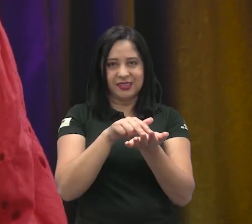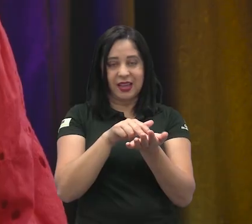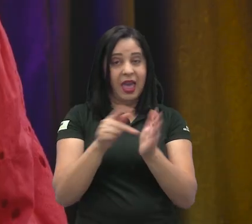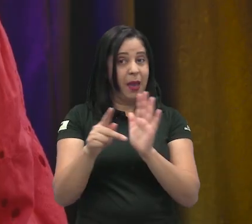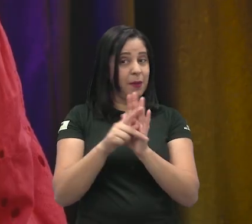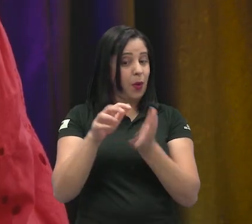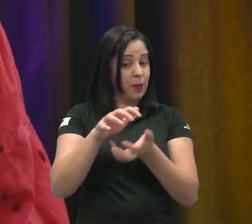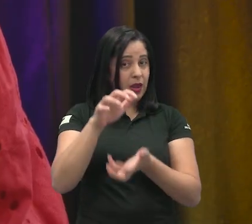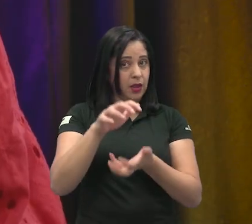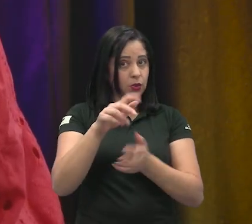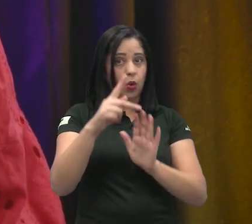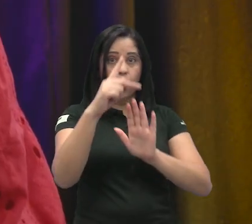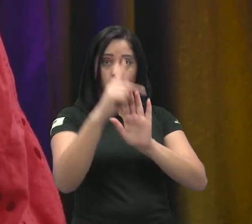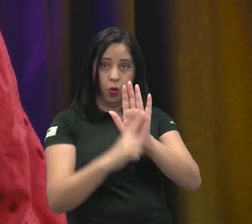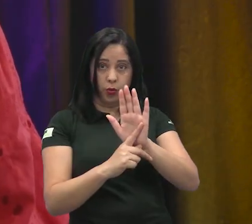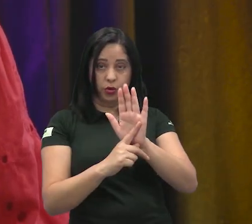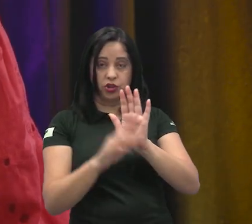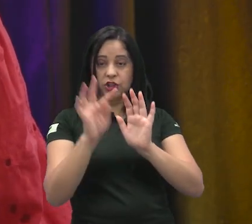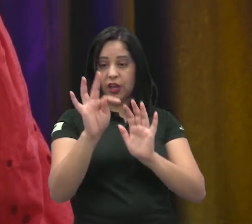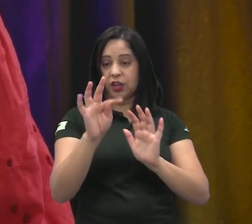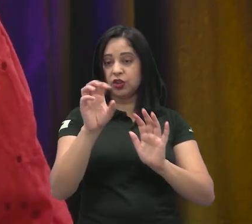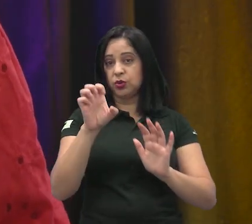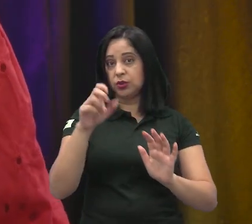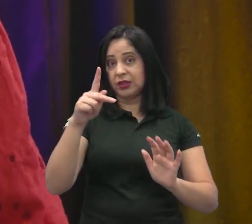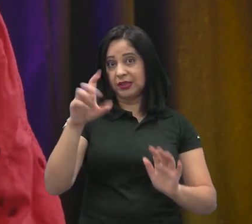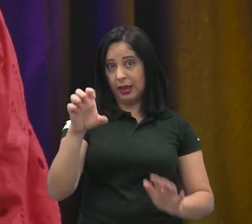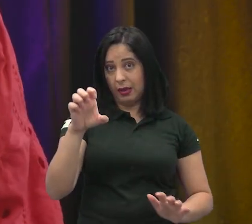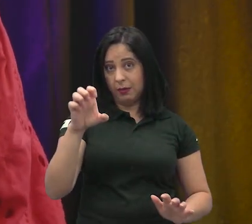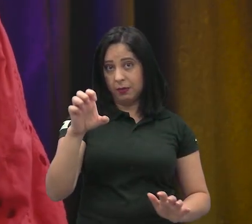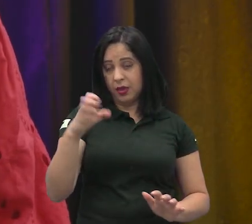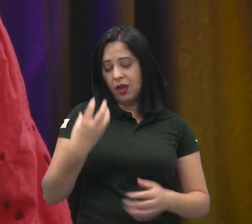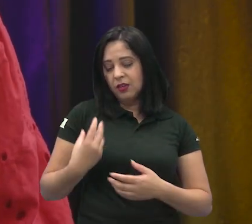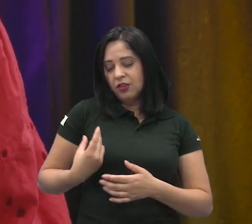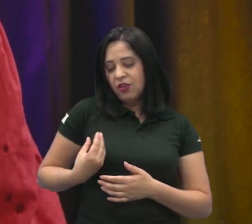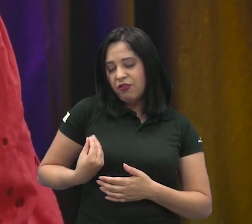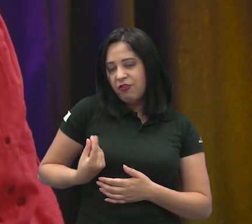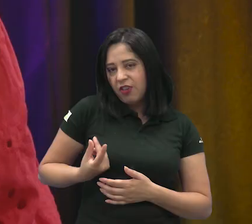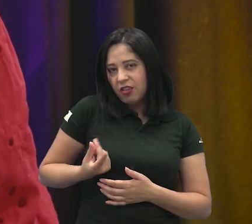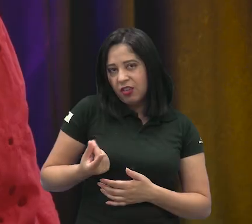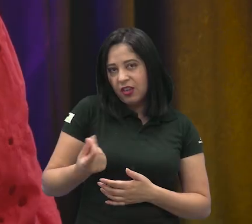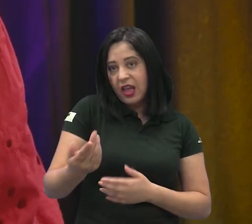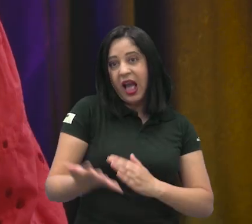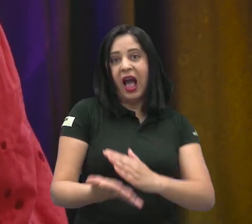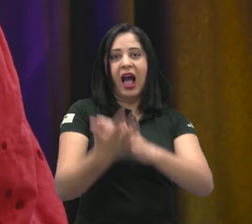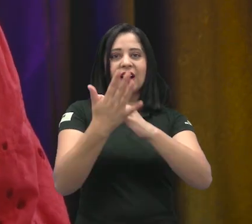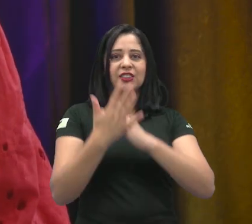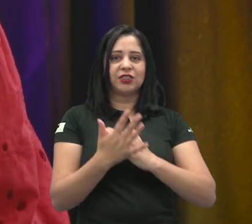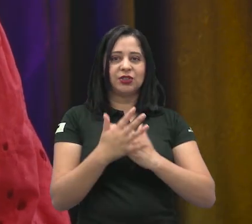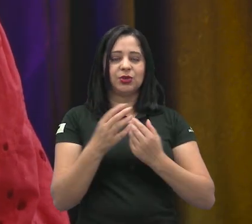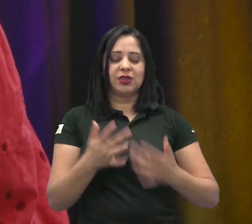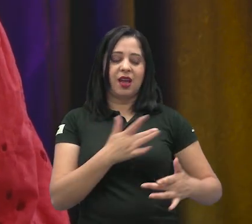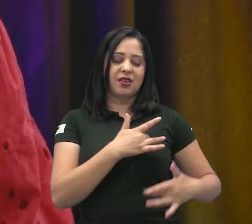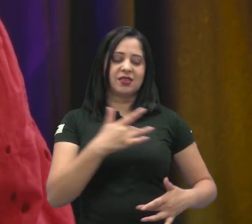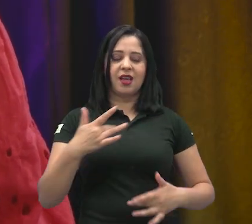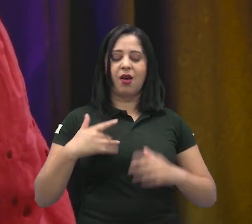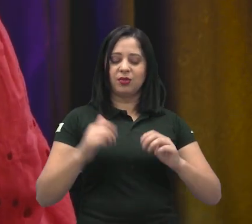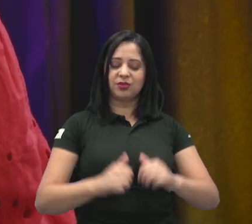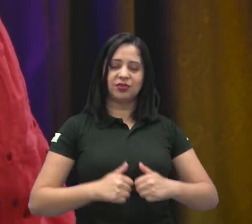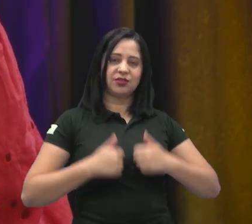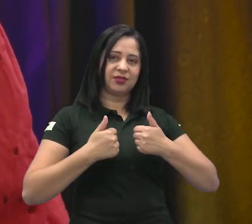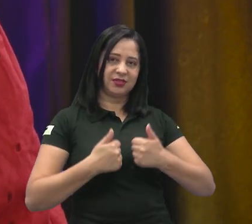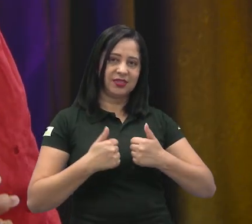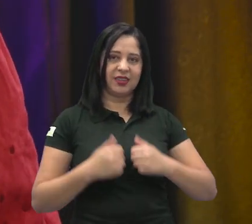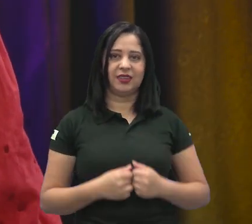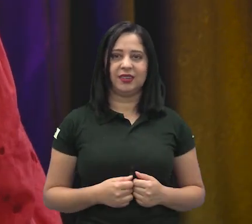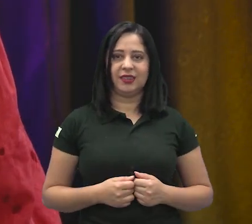de sapateado para idosos. O projeto TEP da Longevidade incentiva a dança, fortalece a saúde e o